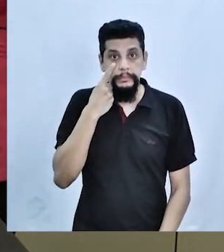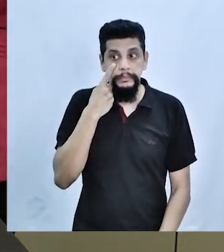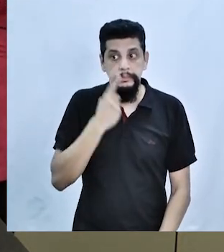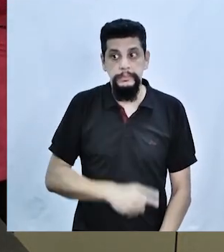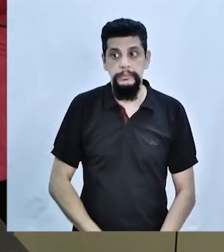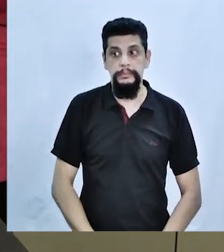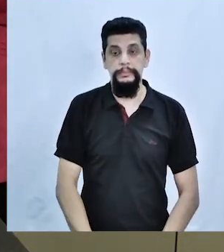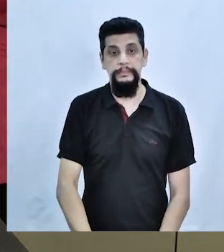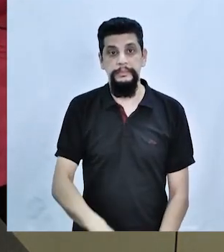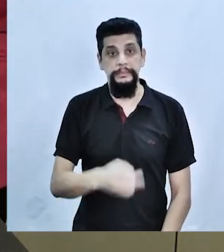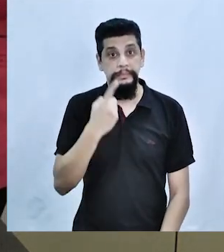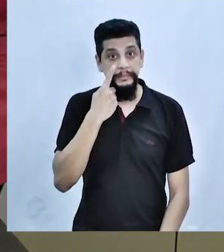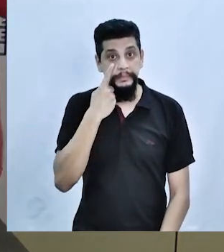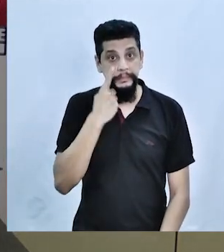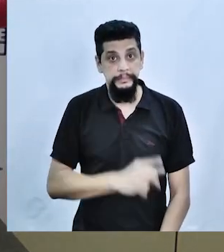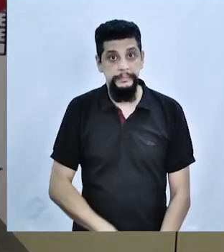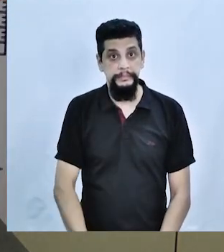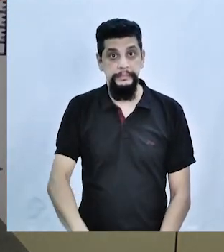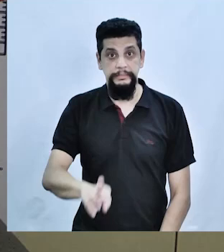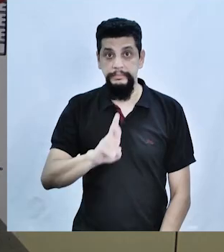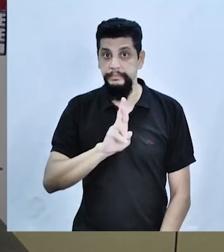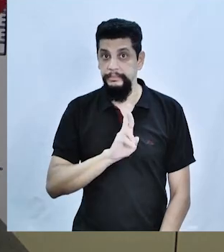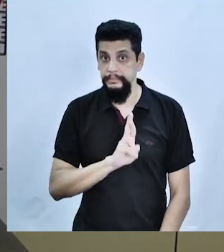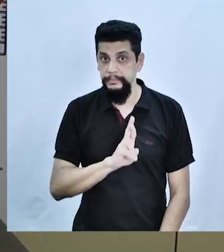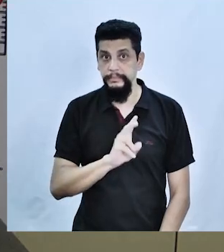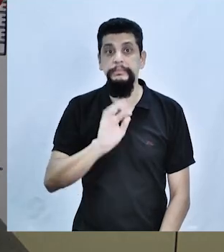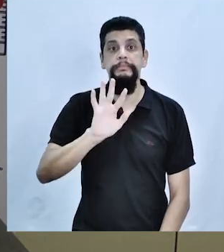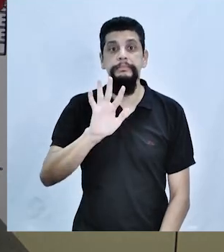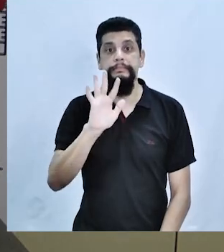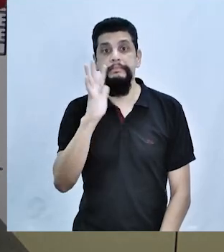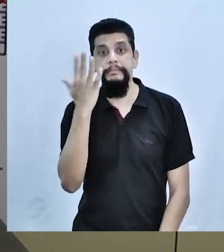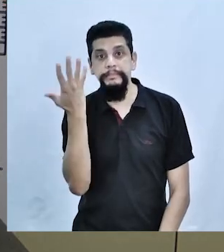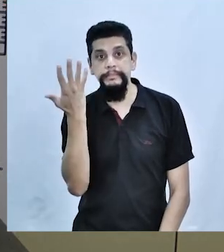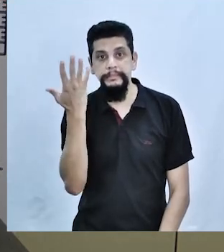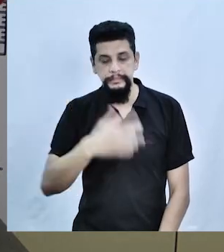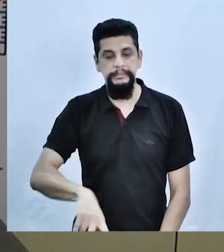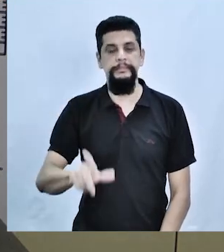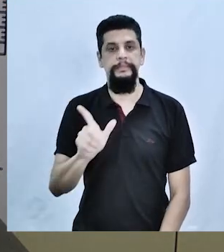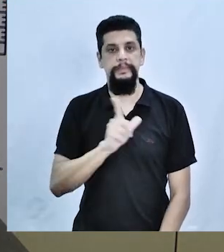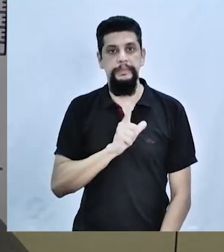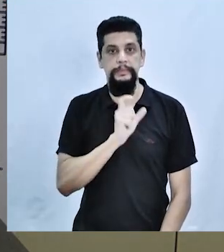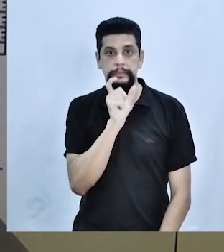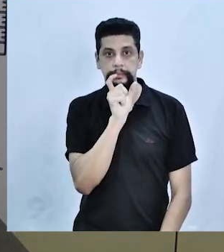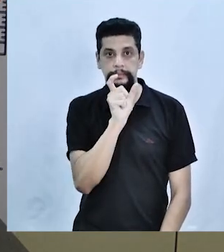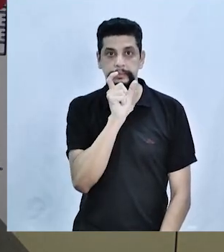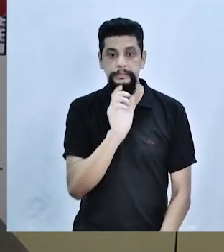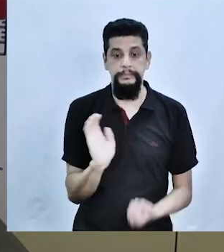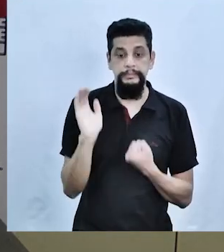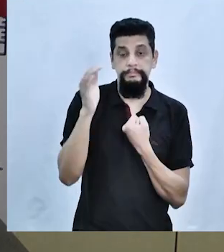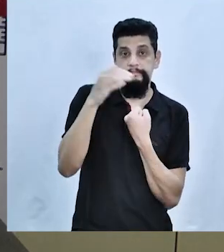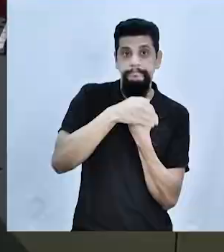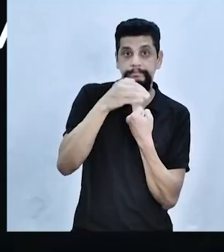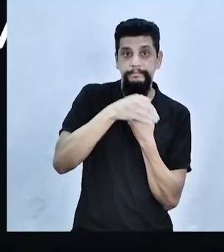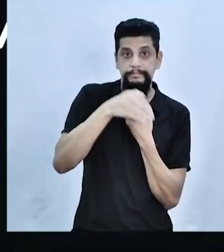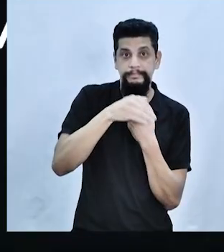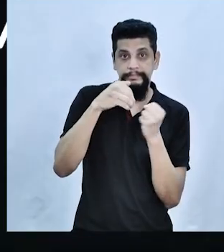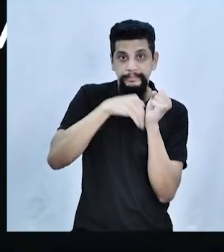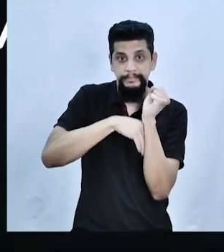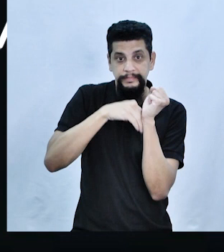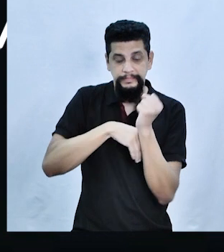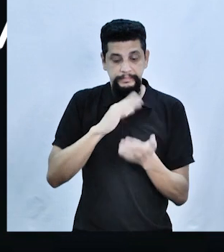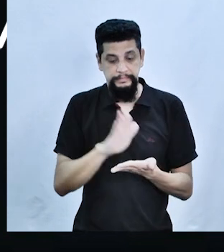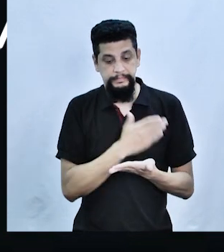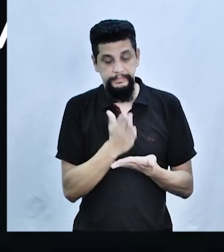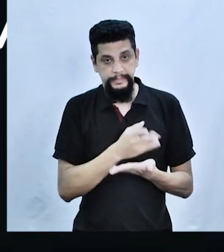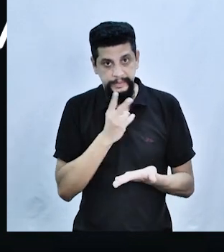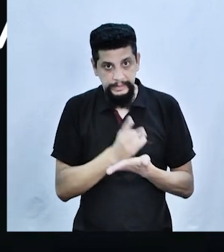R. Opa! Vamos lá, vamos ver o que será. Teremos também uma palavra secreta. Ah, claro, o